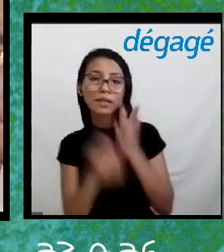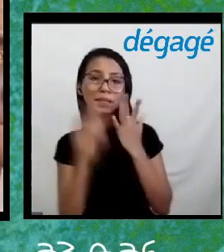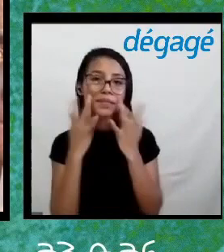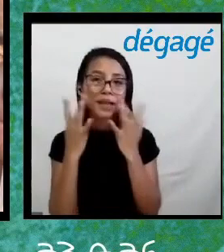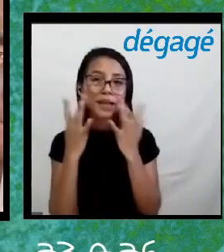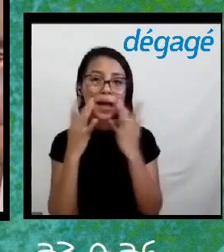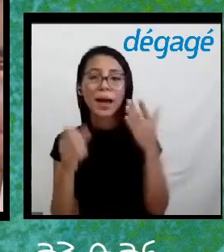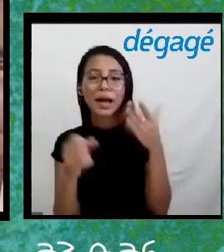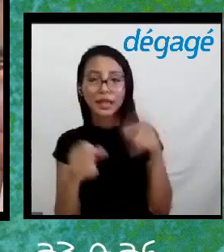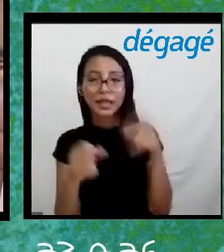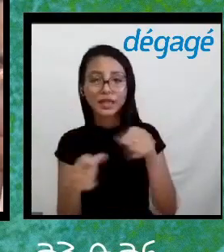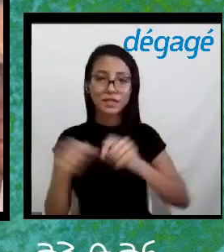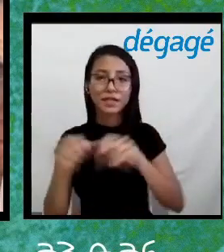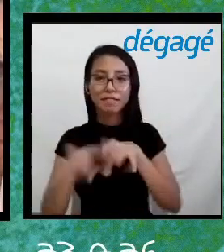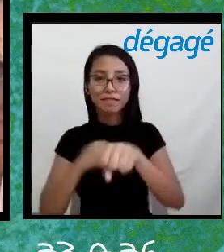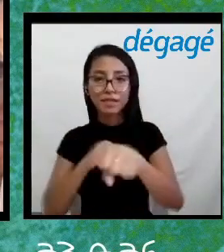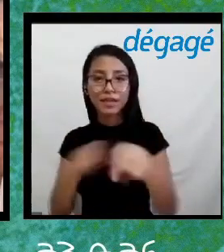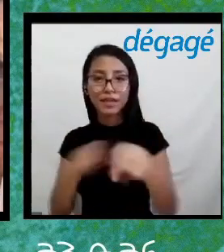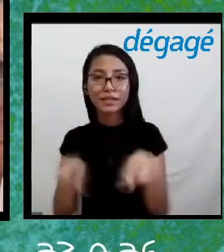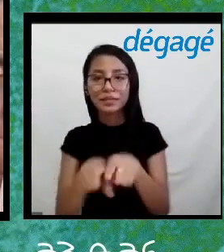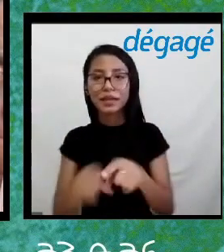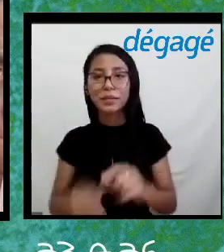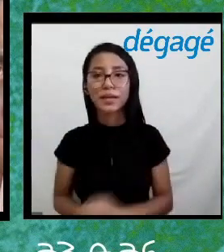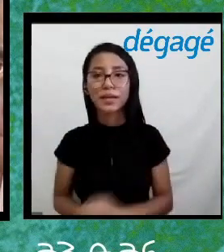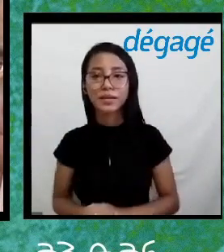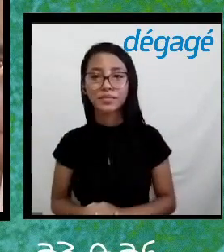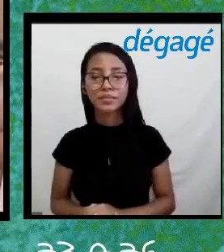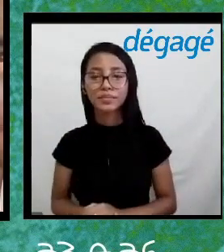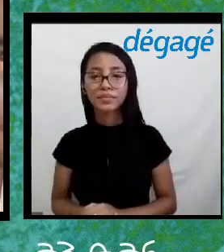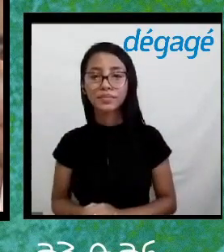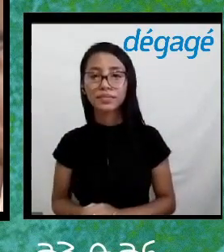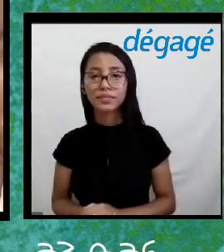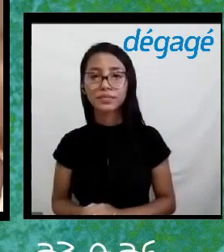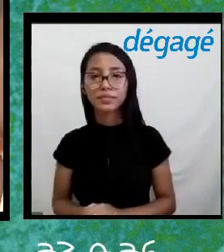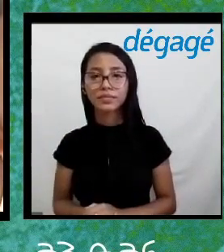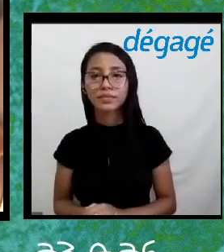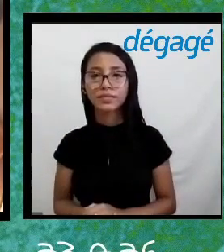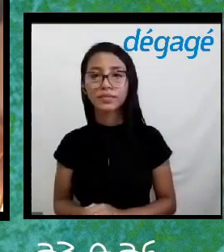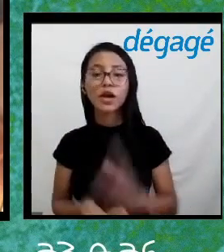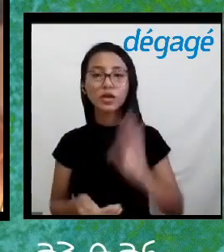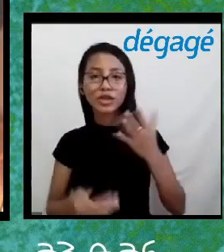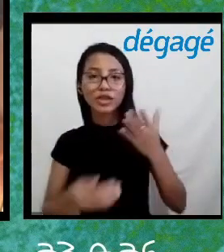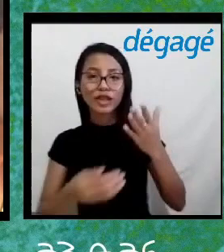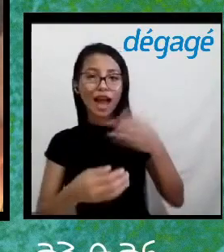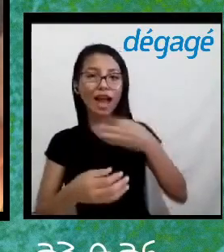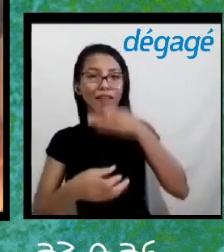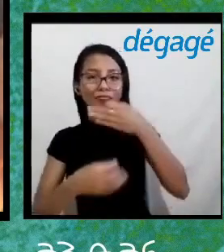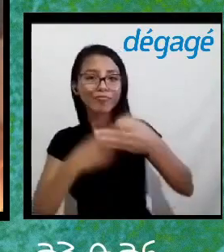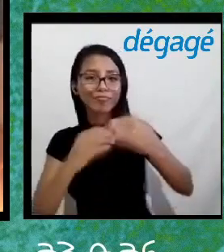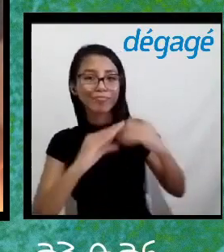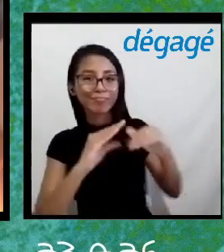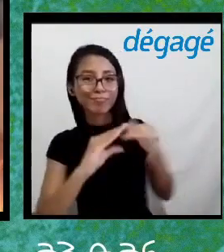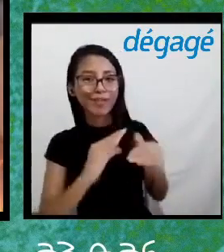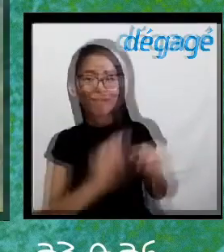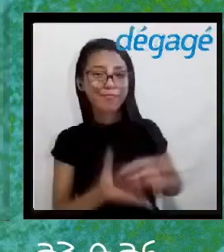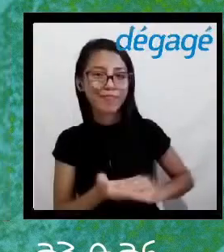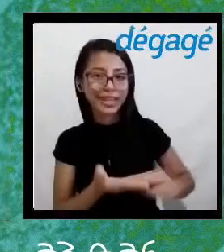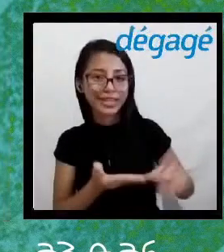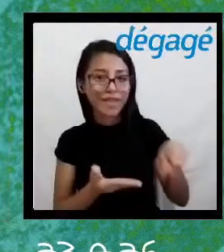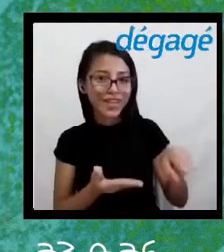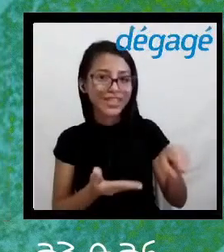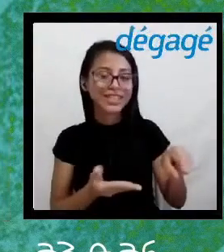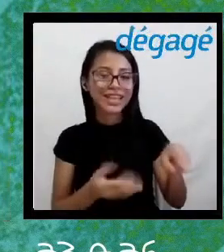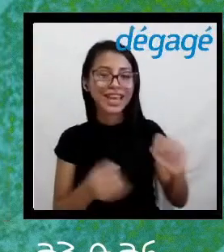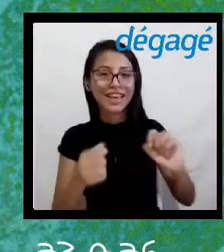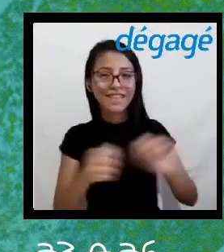passo a palavra para você. Já passei várias questões e vou continuar passando e você pode levar à frente o nosso debate, a nossa